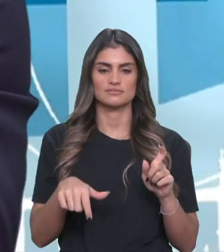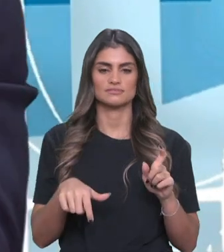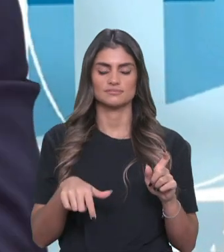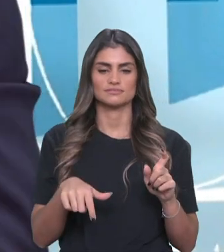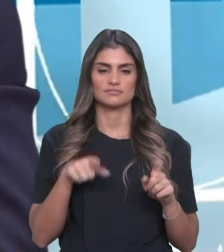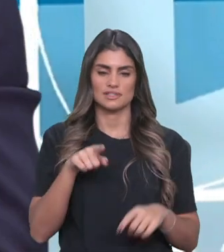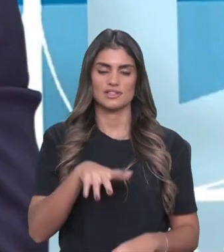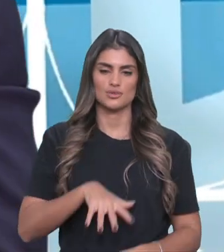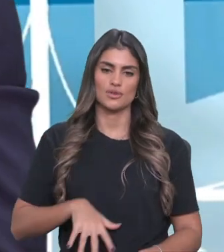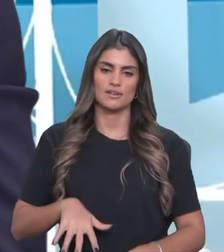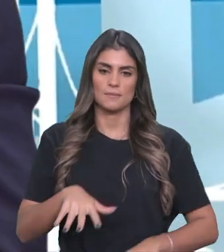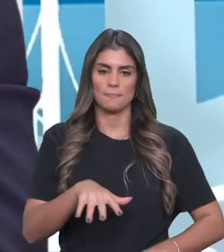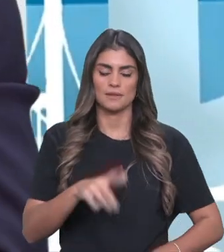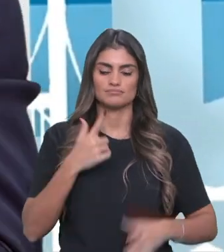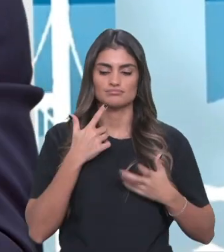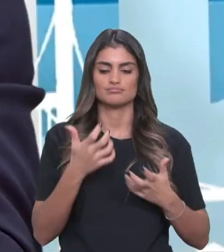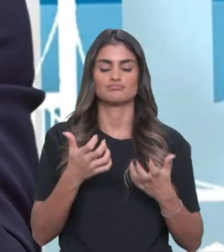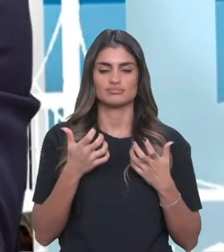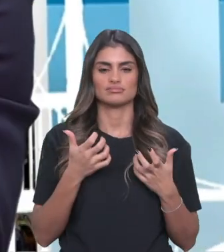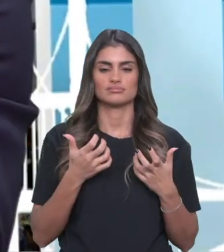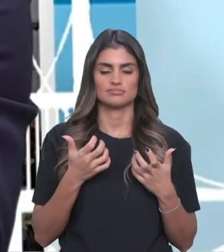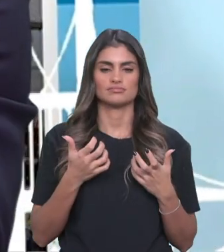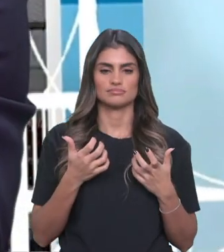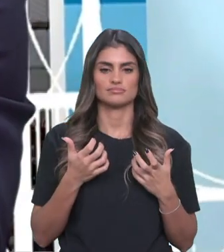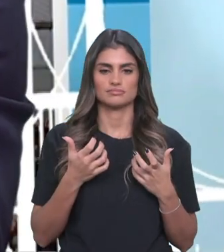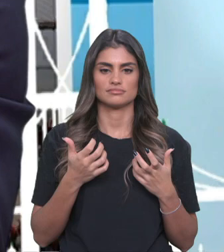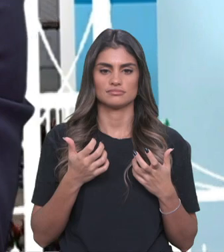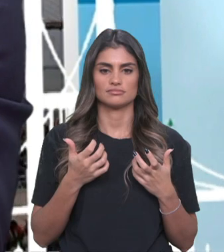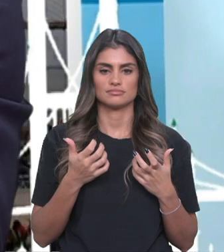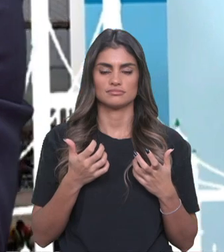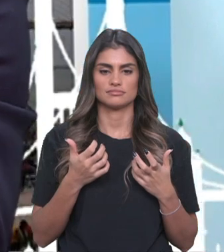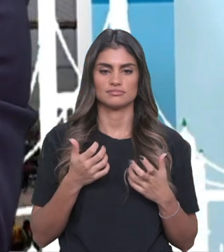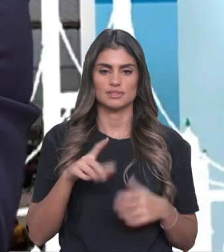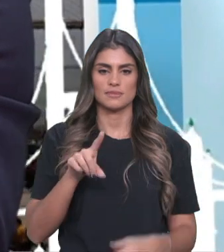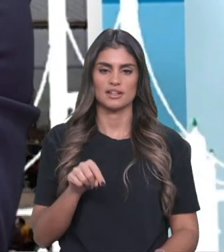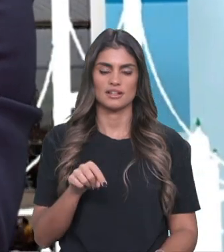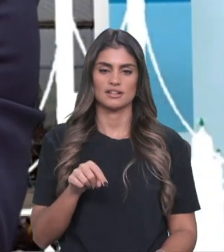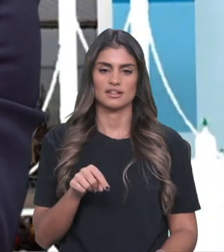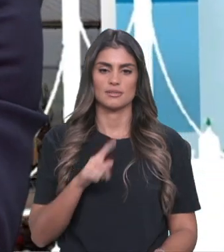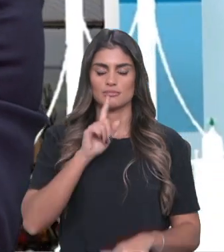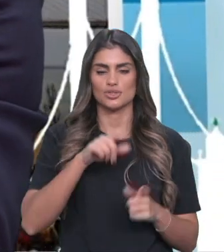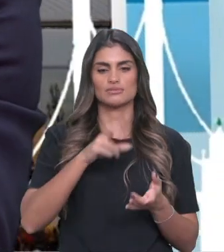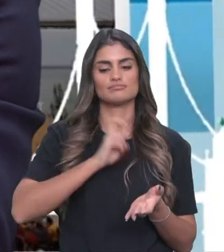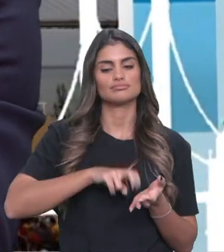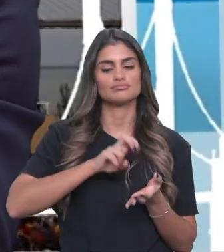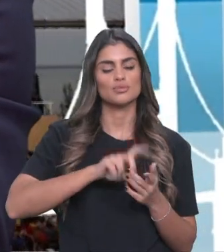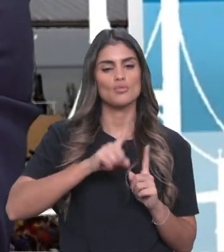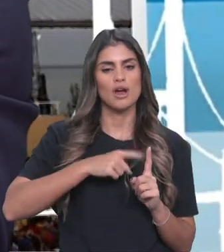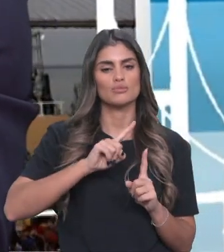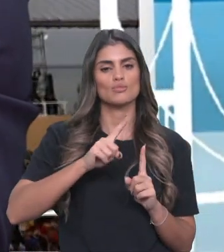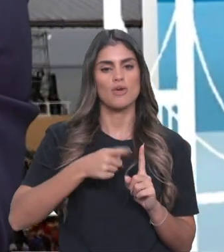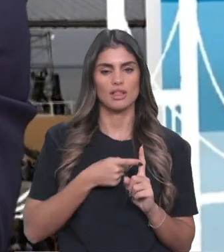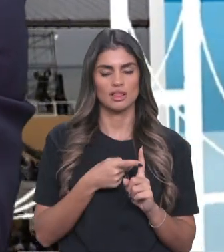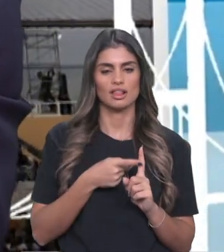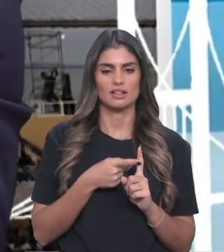esse lugar impactante. E no seu encerramento, com feliz coincidência da peregrinação anual arquidiocesana